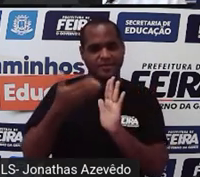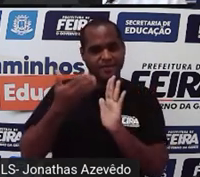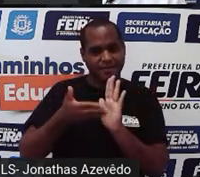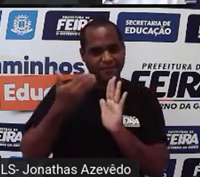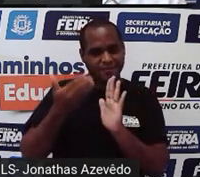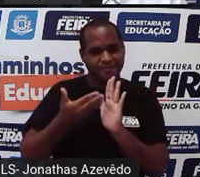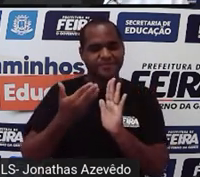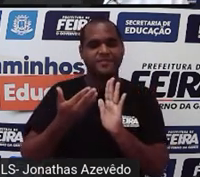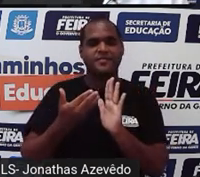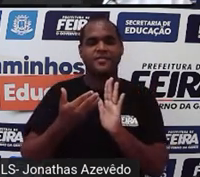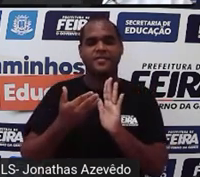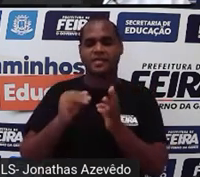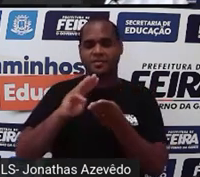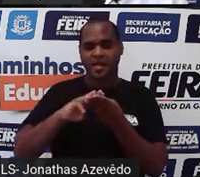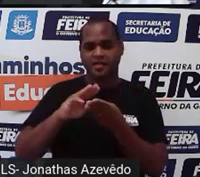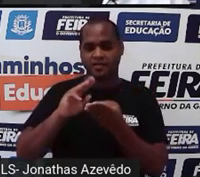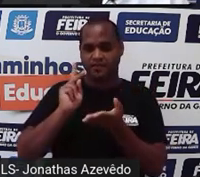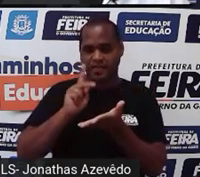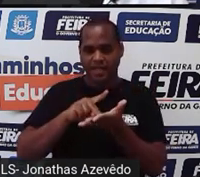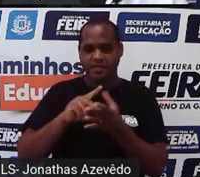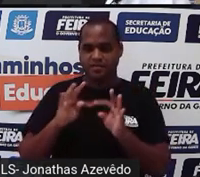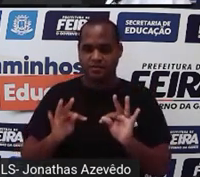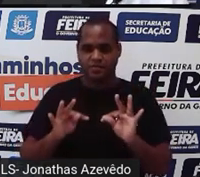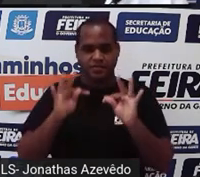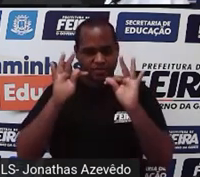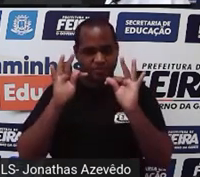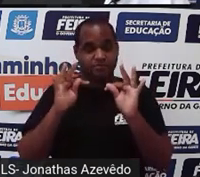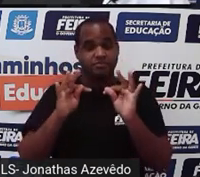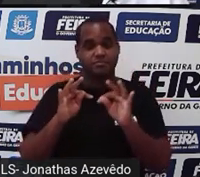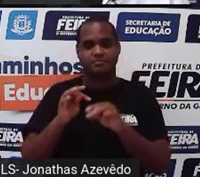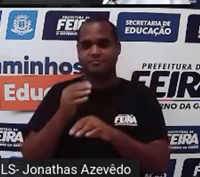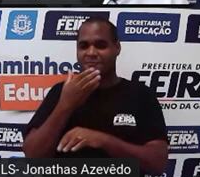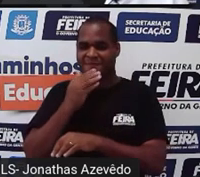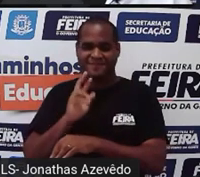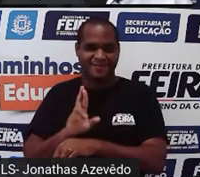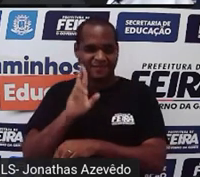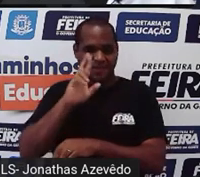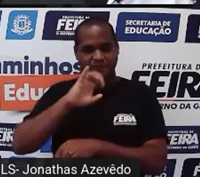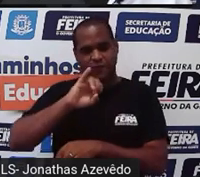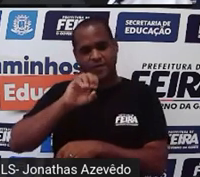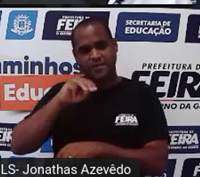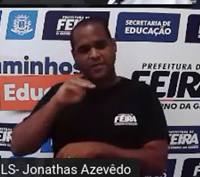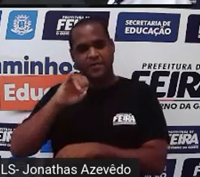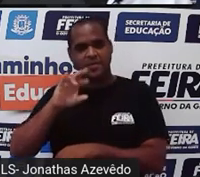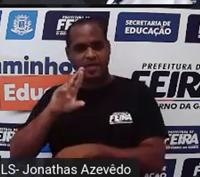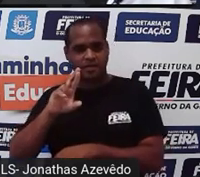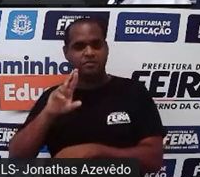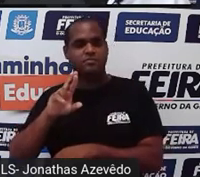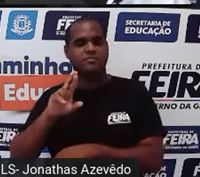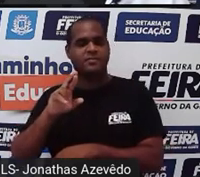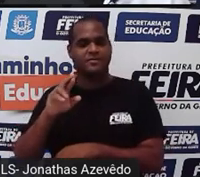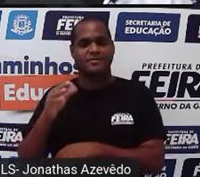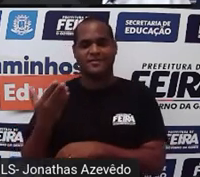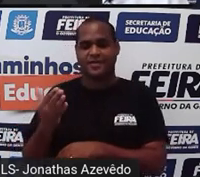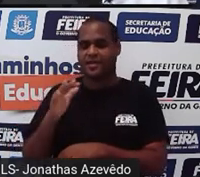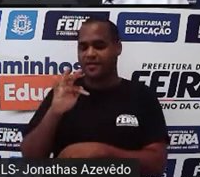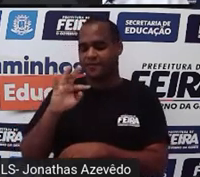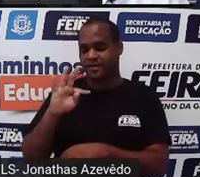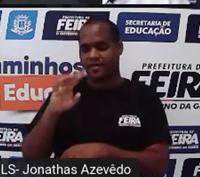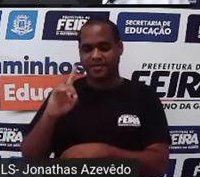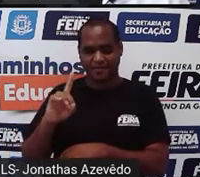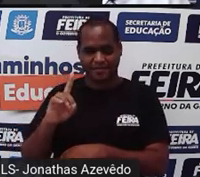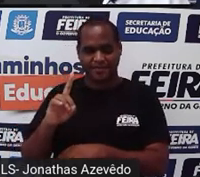didático tá bom chamado matemática realidade tecnologia cujo autor João Almir Souza nome do autor